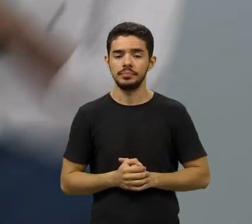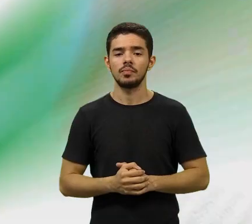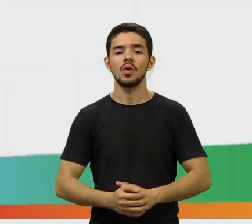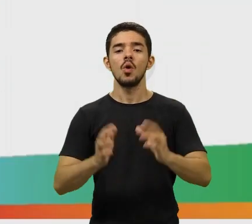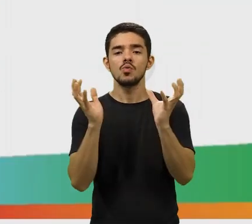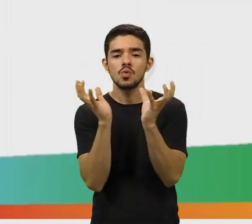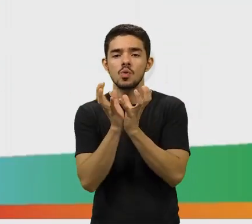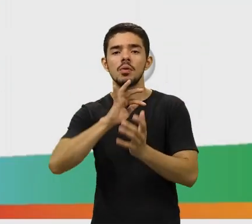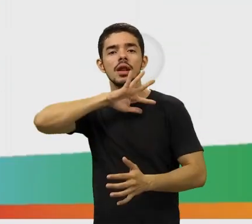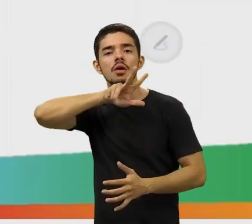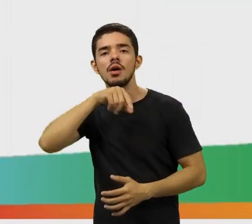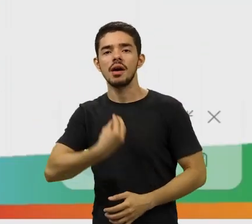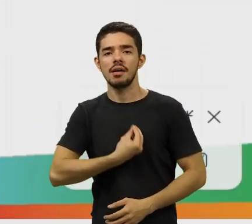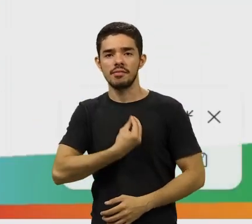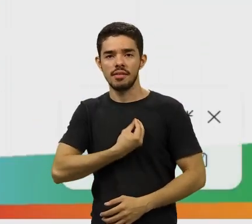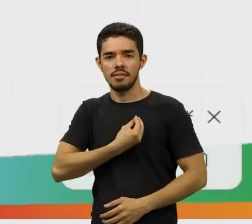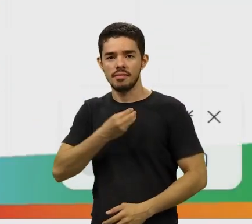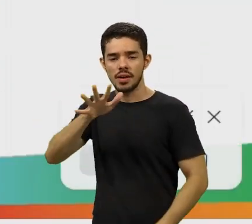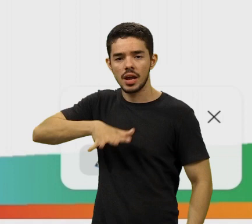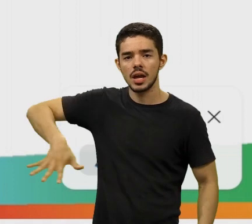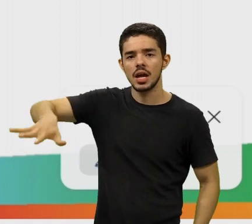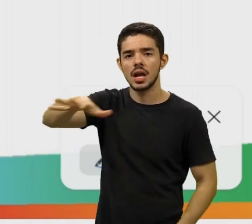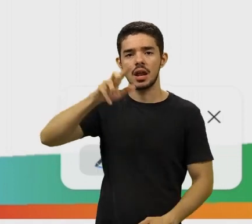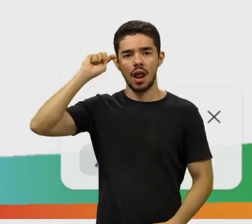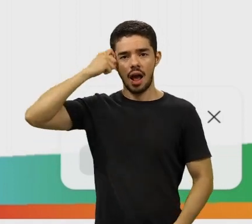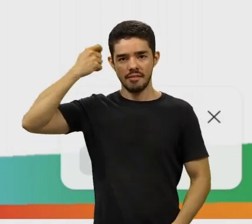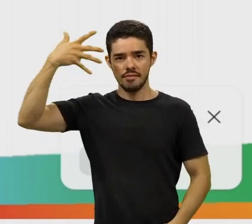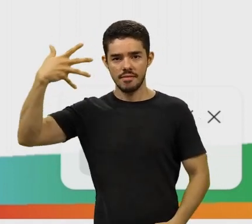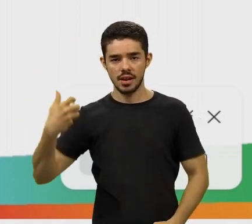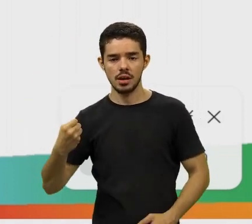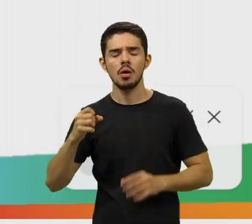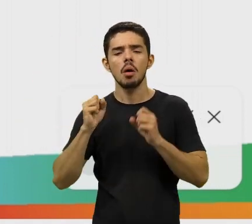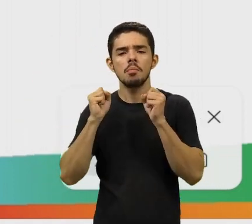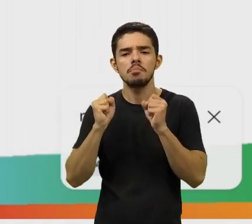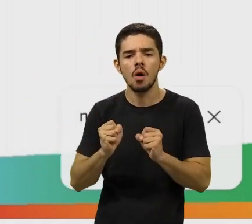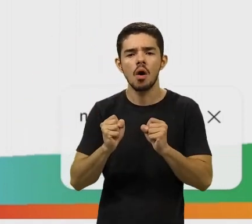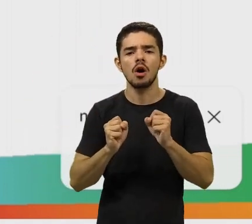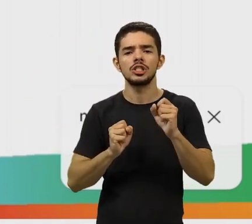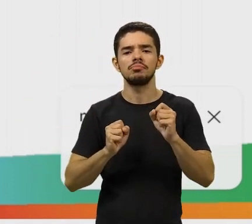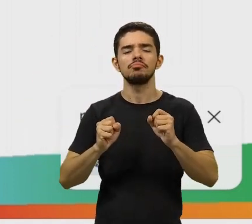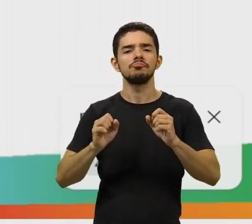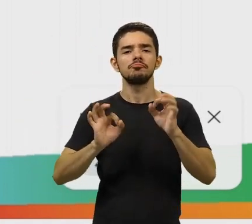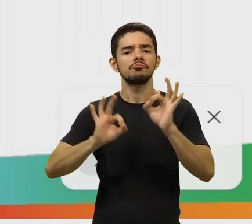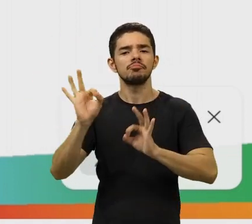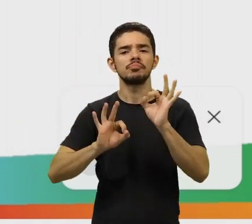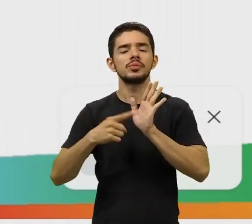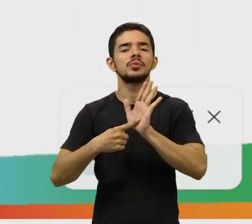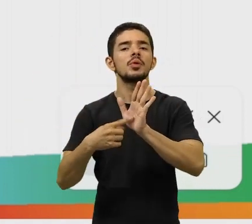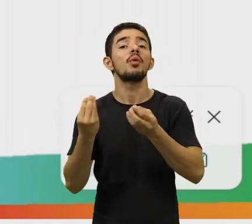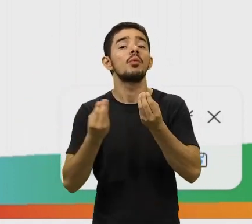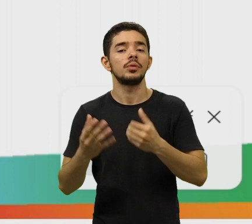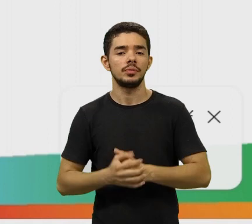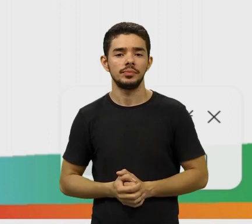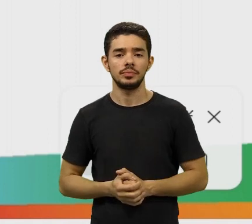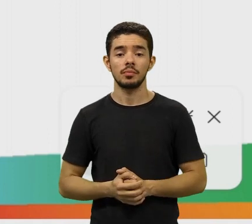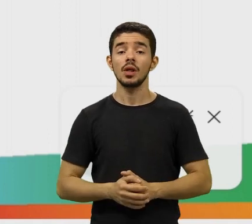leões vivendo na savana africana pode ser classificado como? Então, aqui nós temos um grupo de leões e